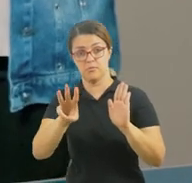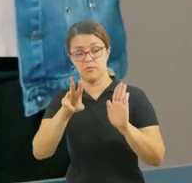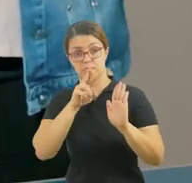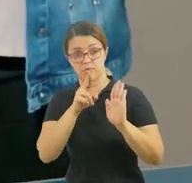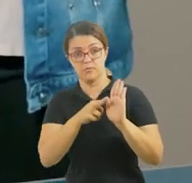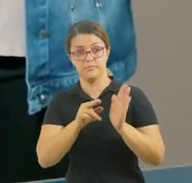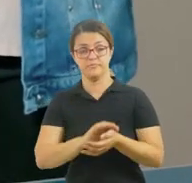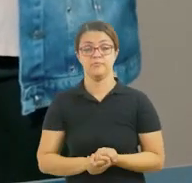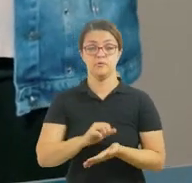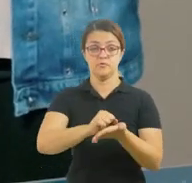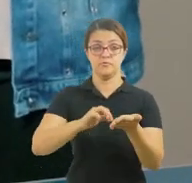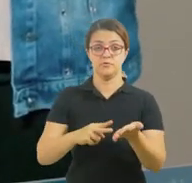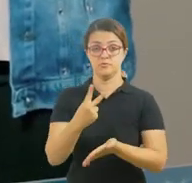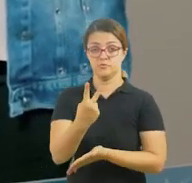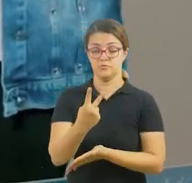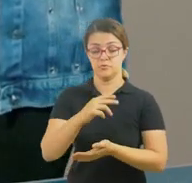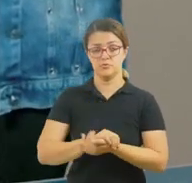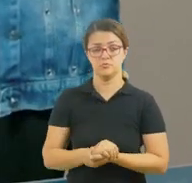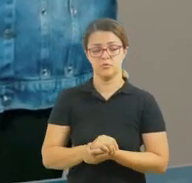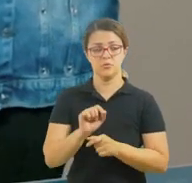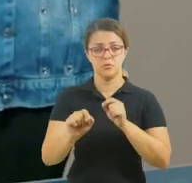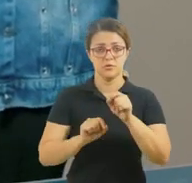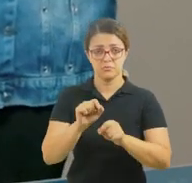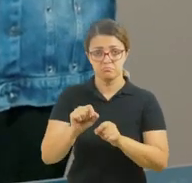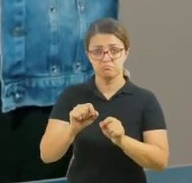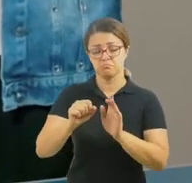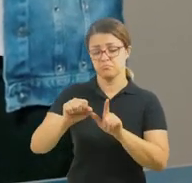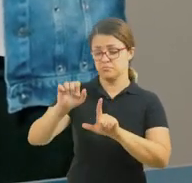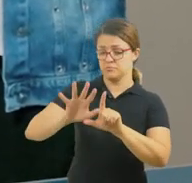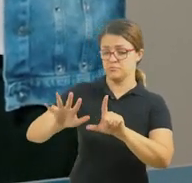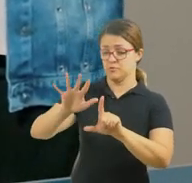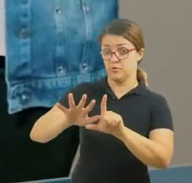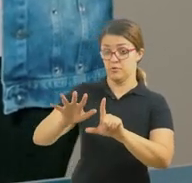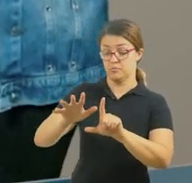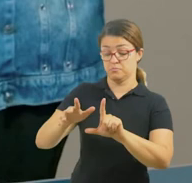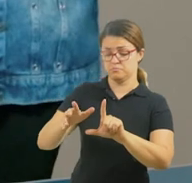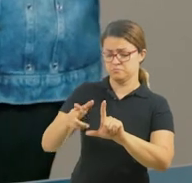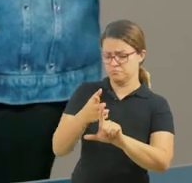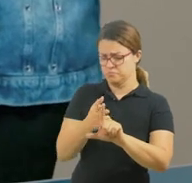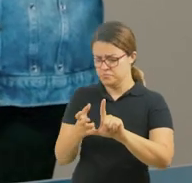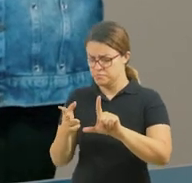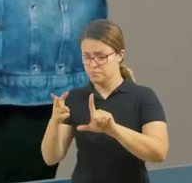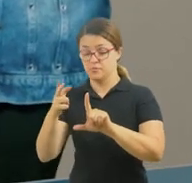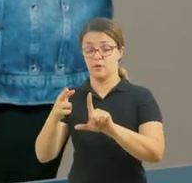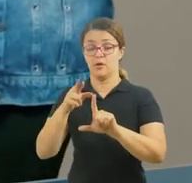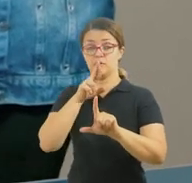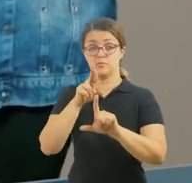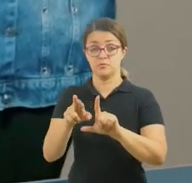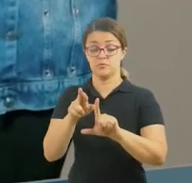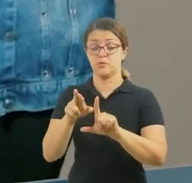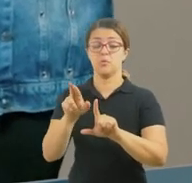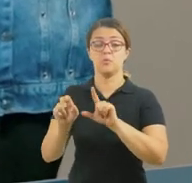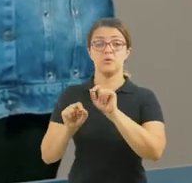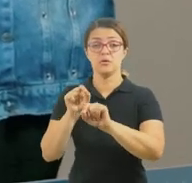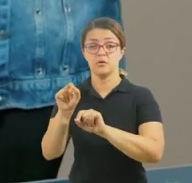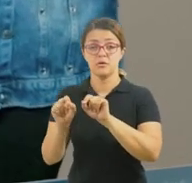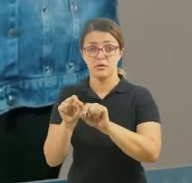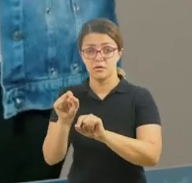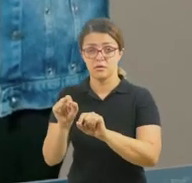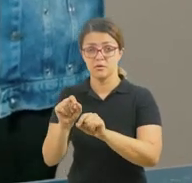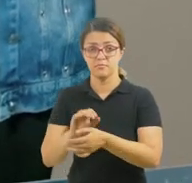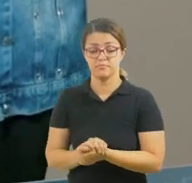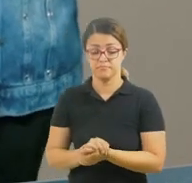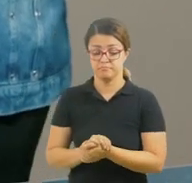Na atividade 2, você vai observar esta imagem e vai responder. O que você observou na imagem? Descreva